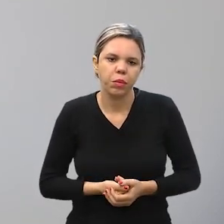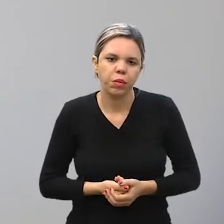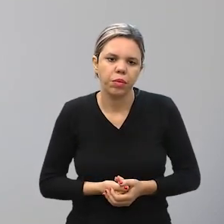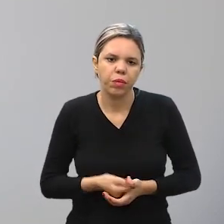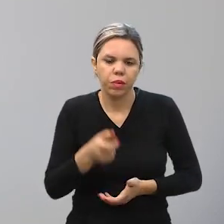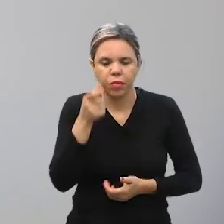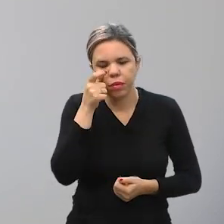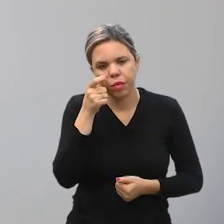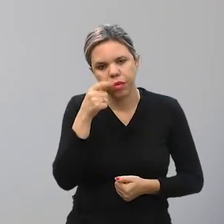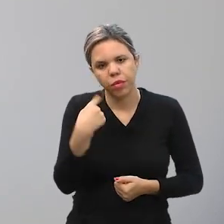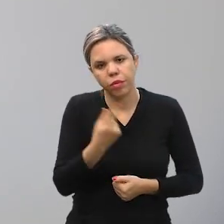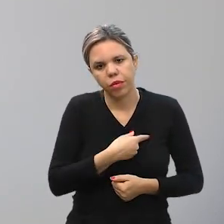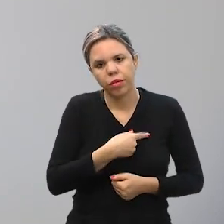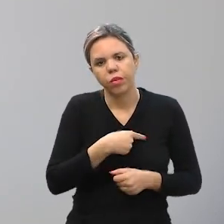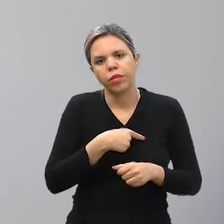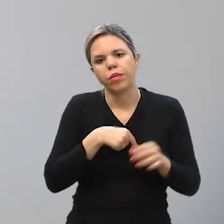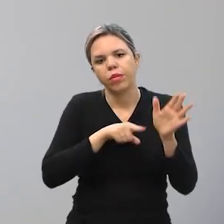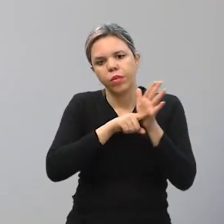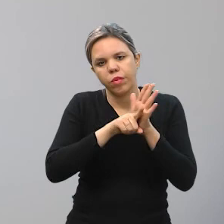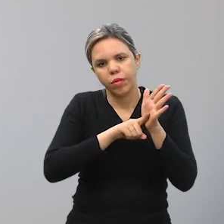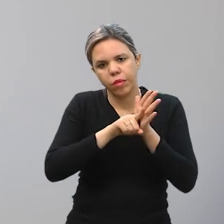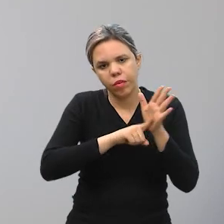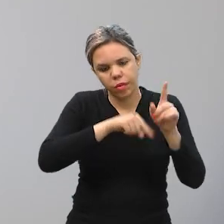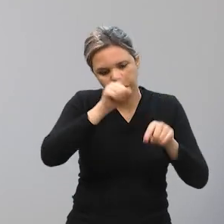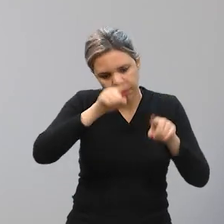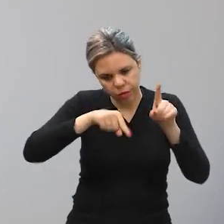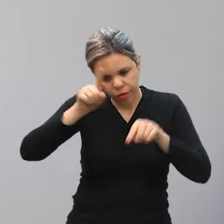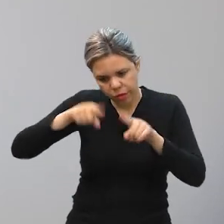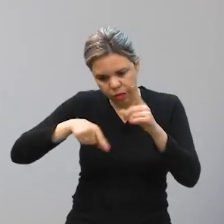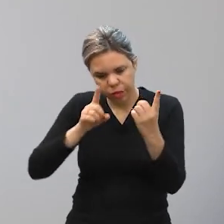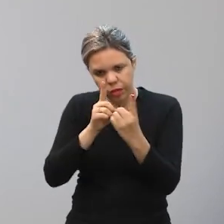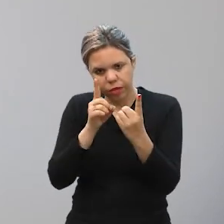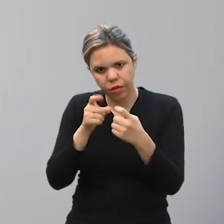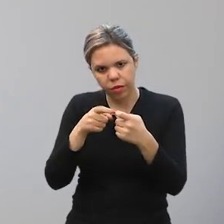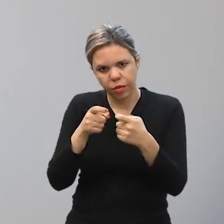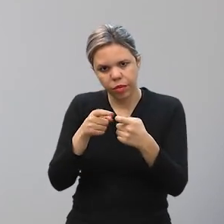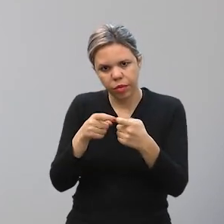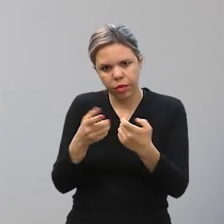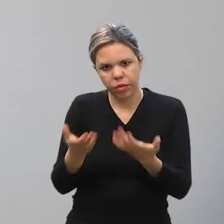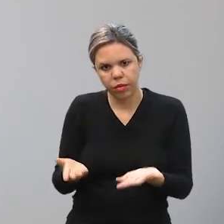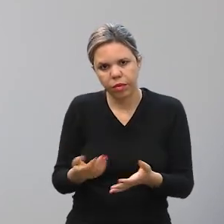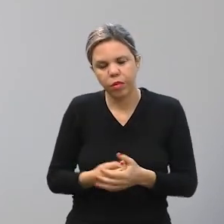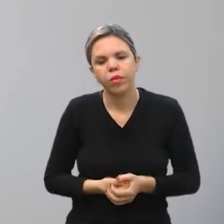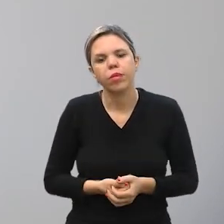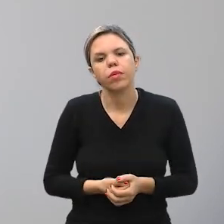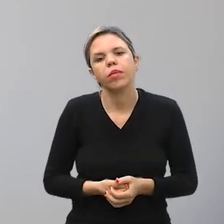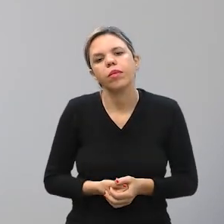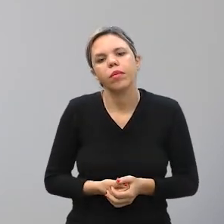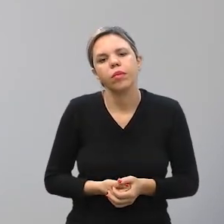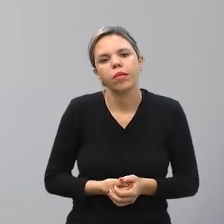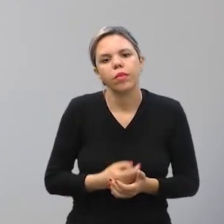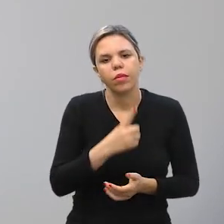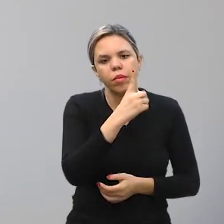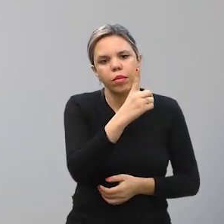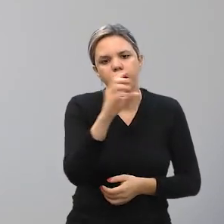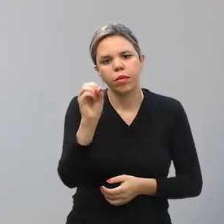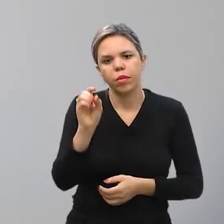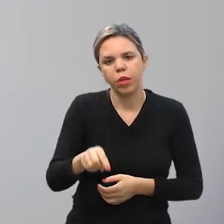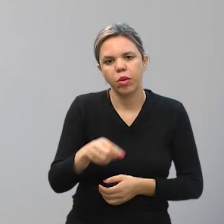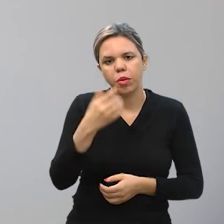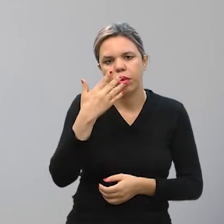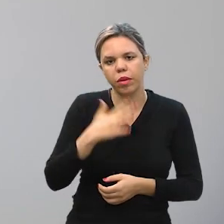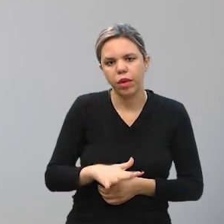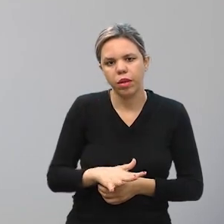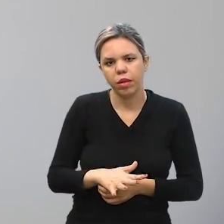de ver as nossas estatísticas do serviço médico daqui, das 10 mil